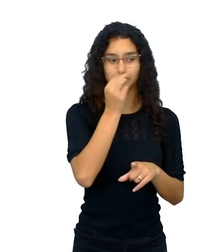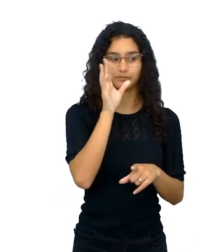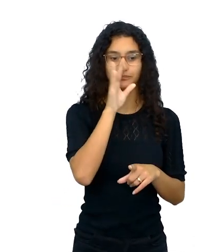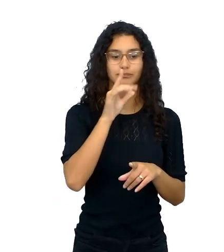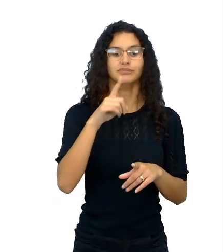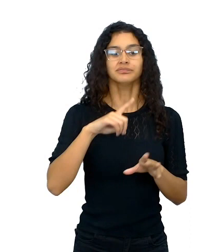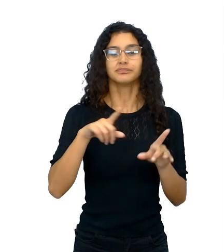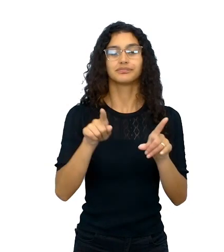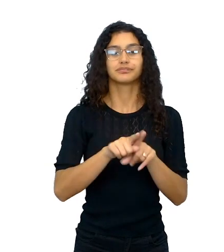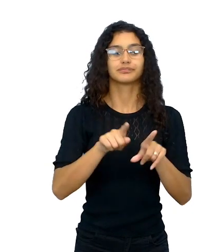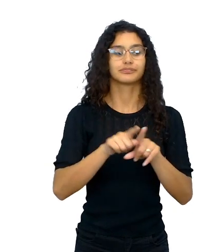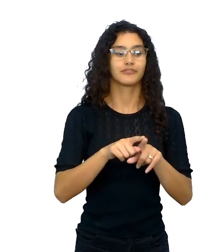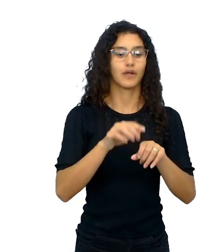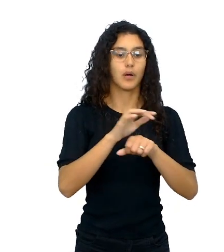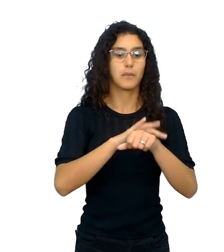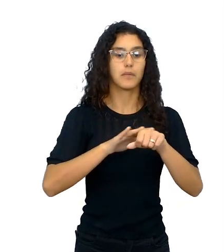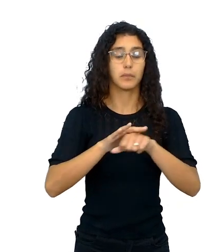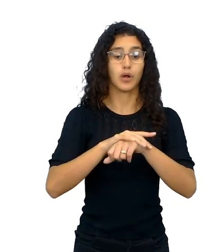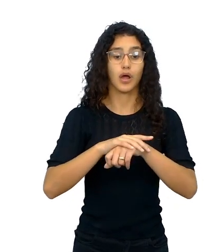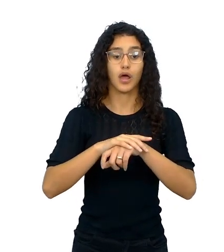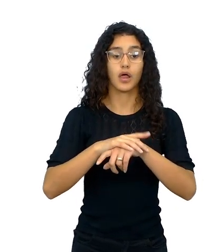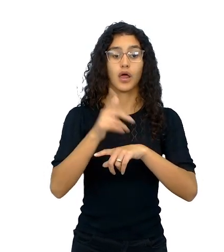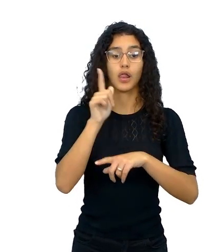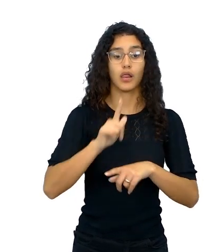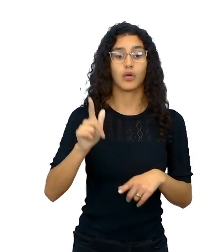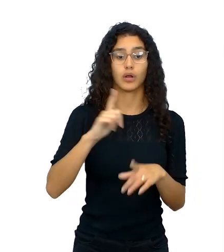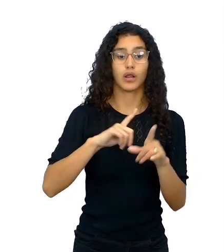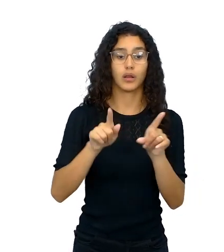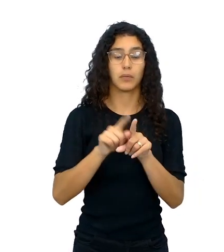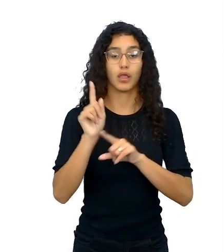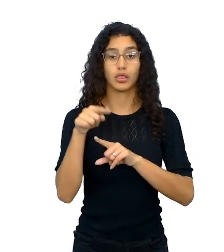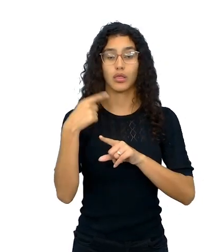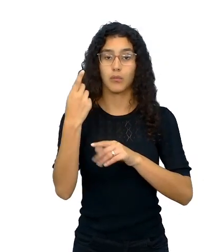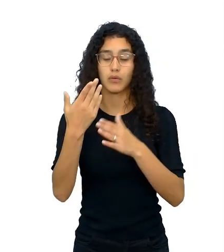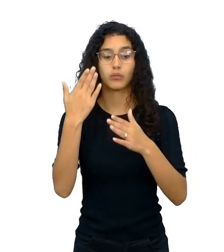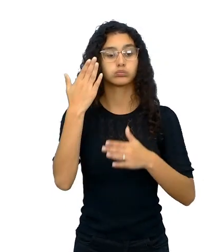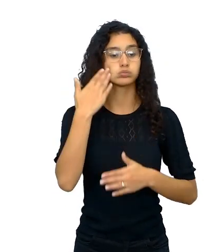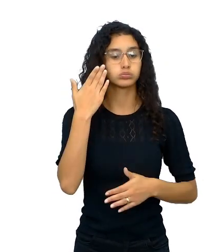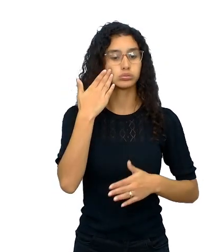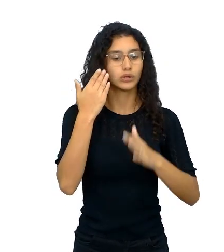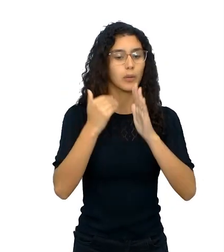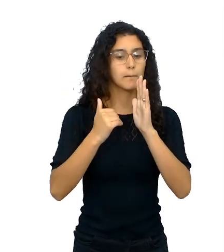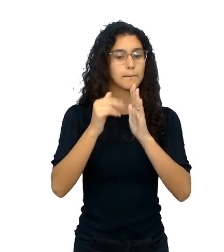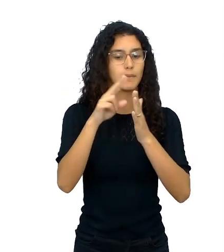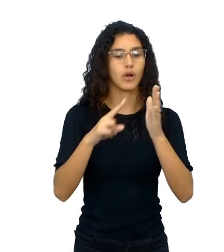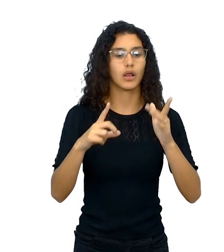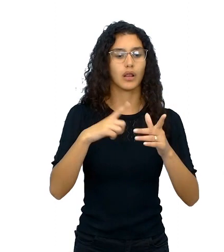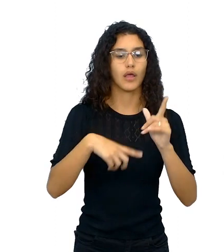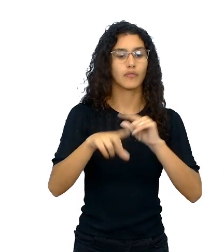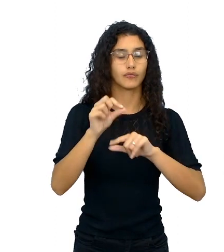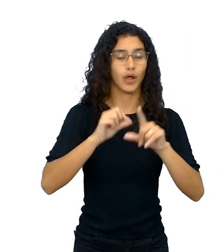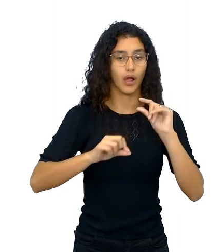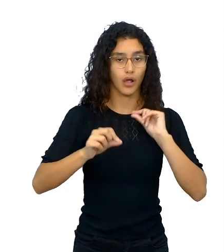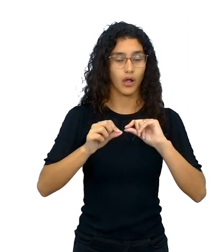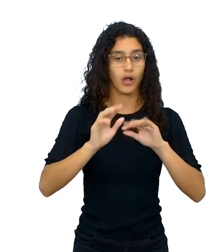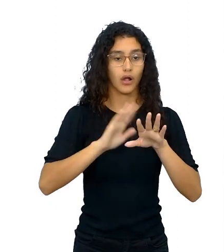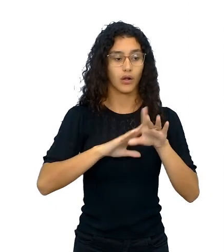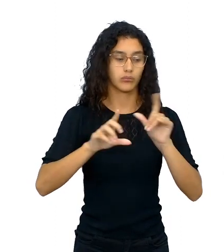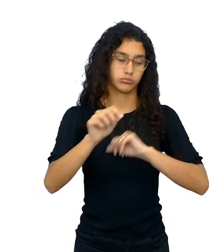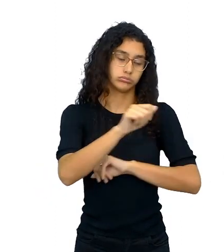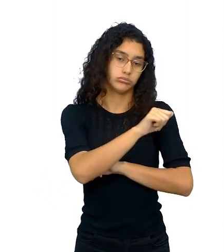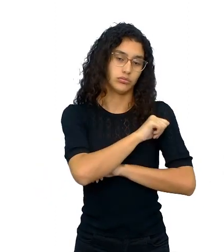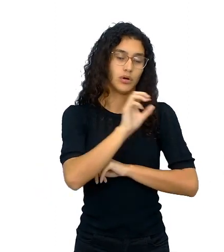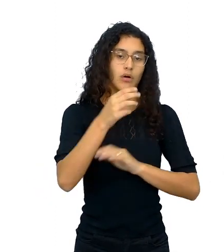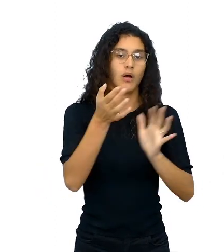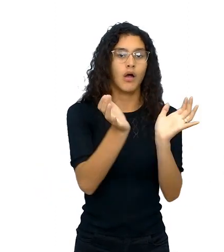dessa prosa e literatura, tá? Após a leitura e compreensão da obra literária escolhida pelos alunos ou